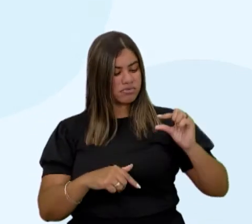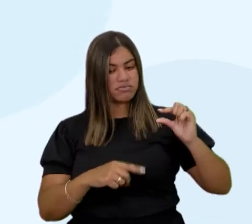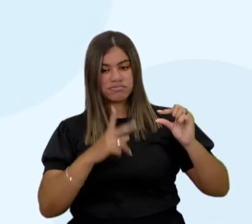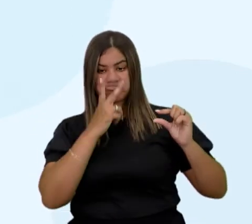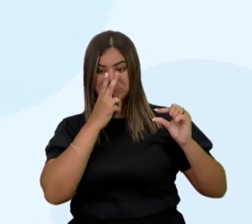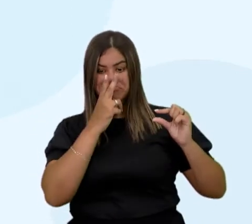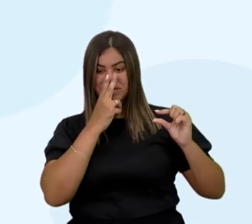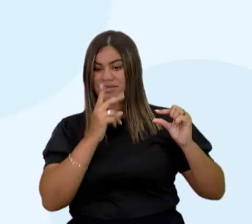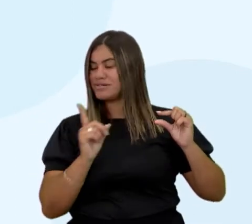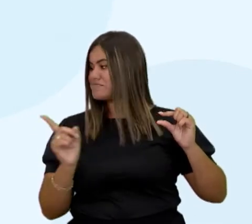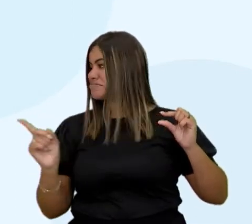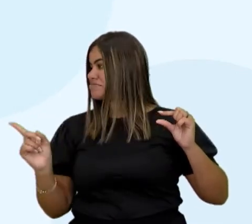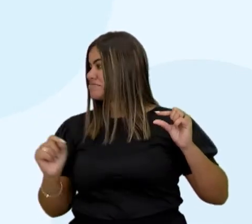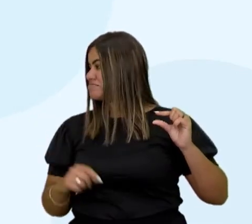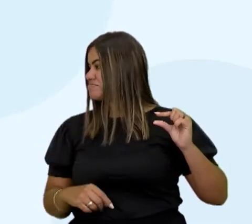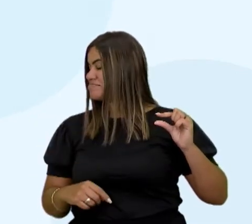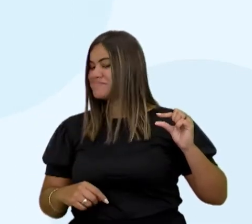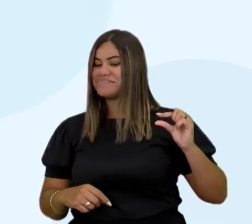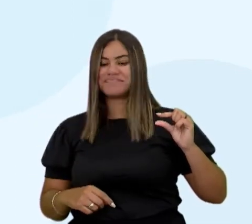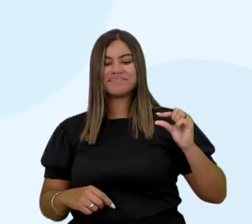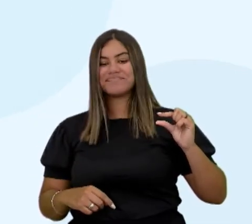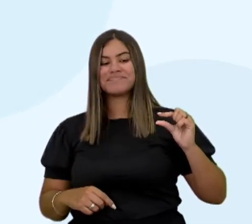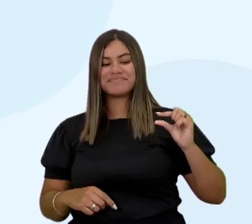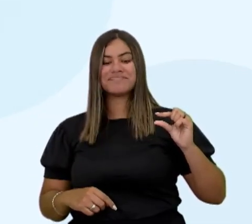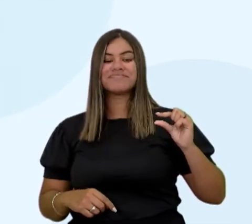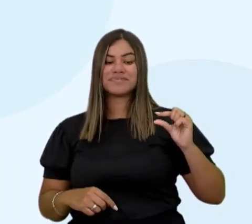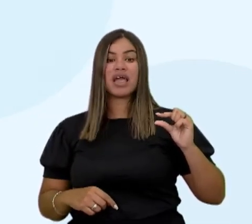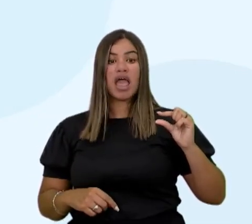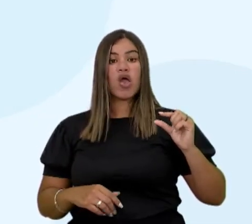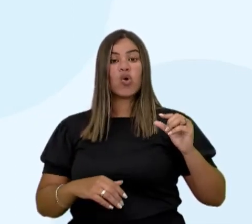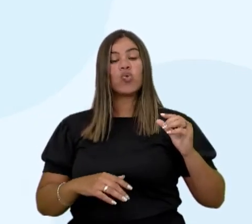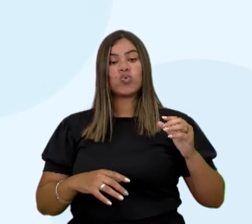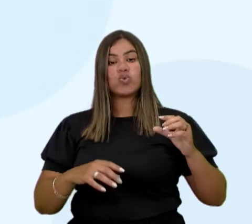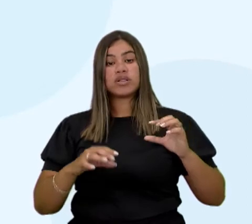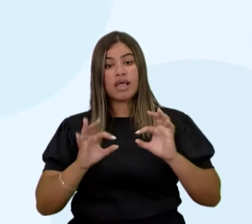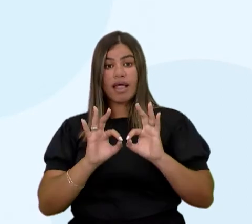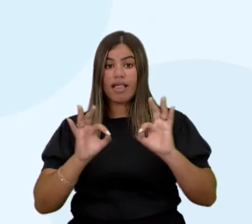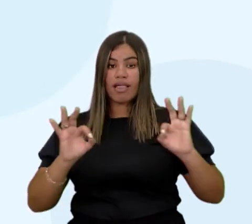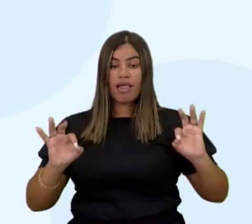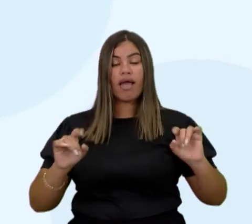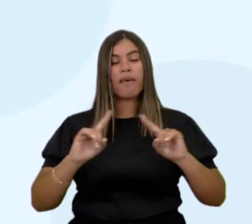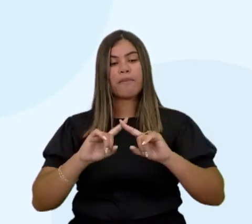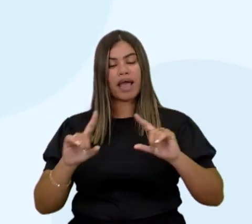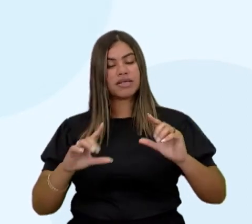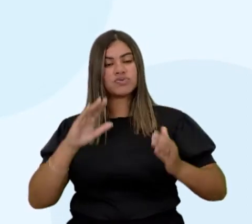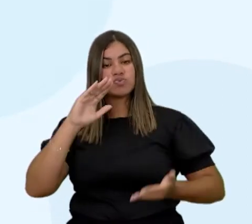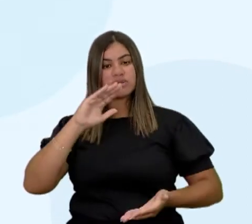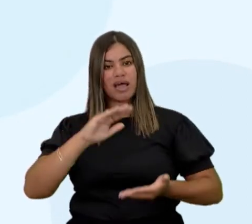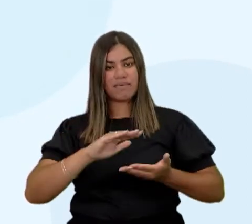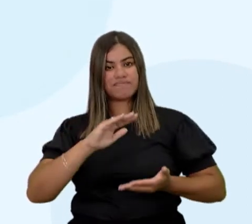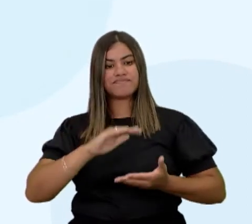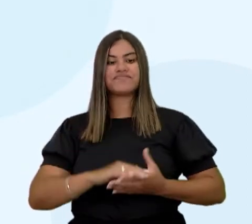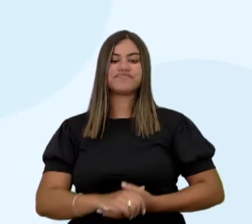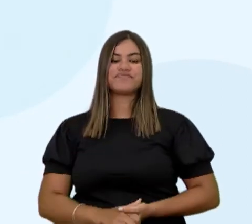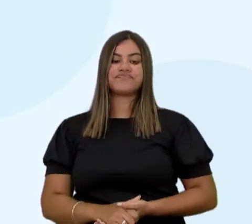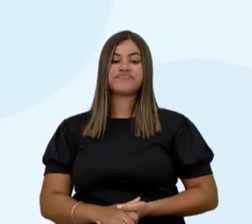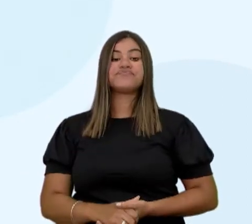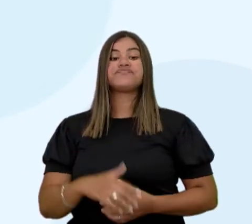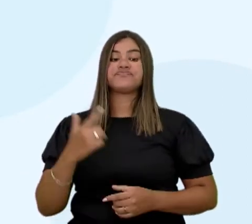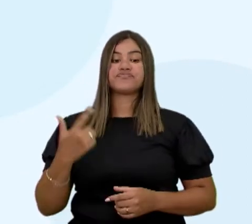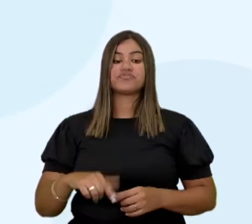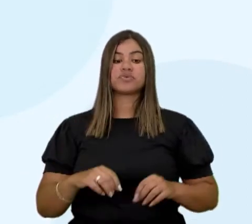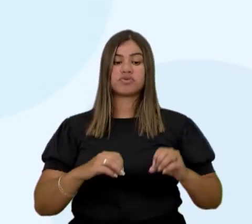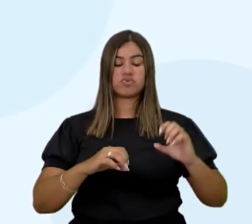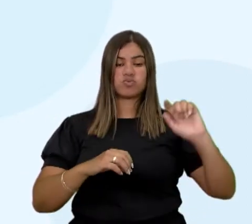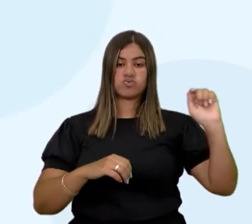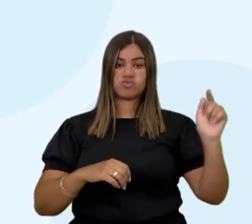lá em relação. Tem também a questão da distância, mas também o tamanho em relação ao Sol. E aí nós temos Marte, né, como eu falei para